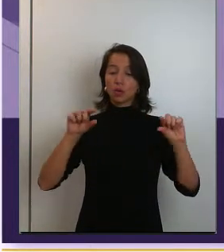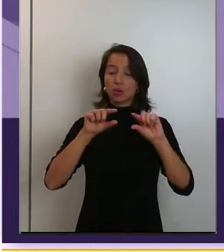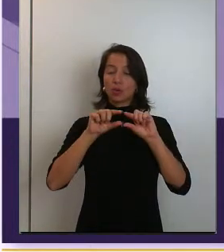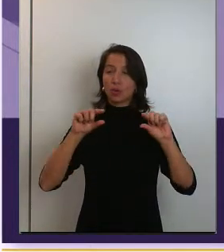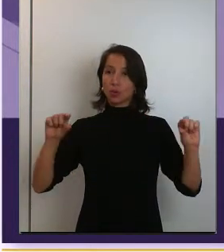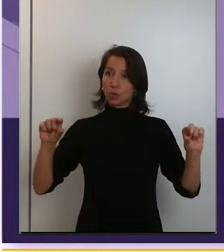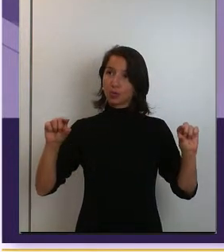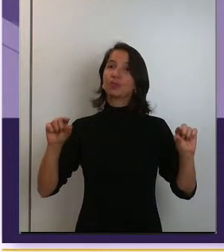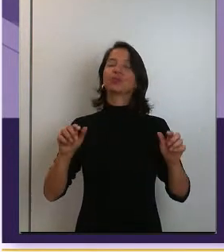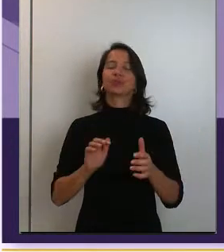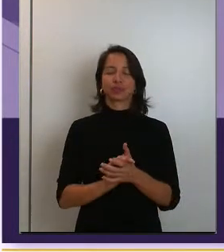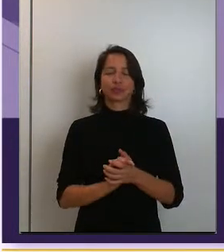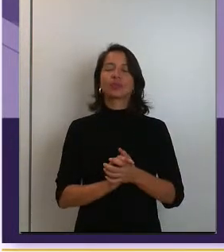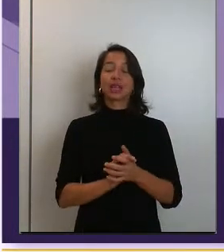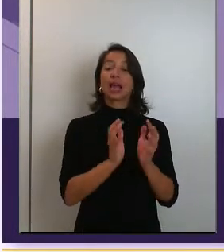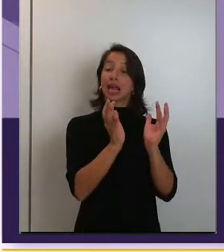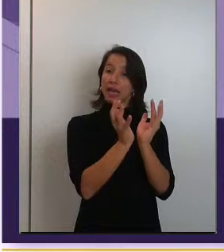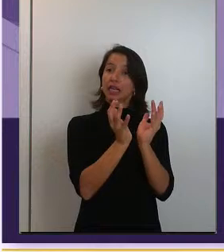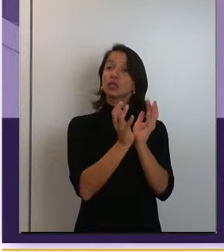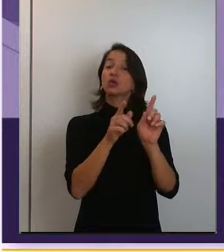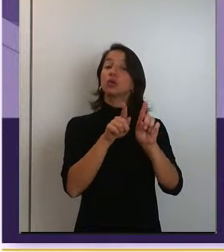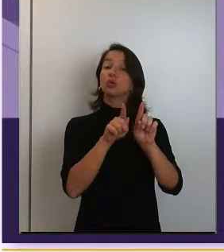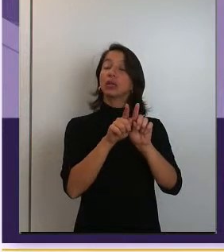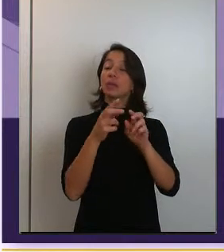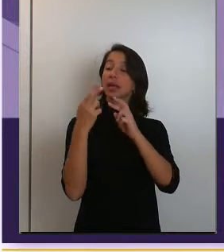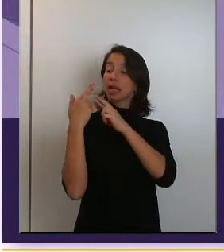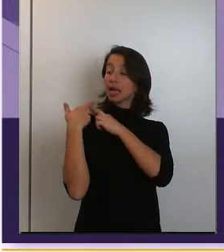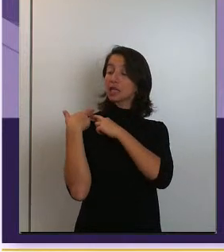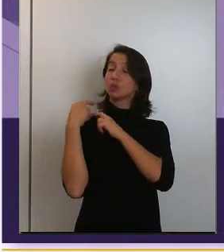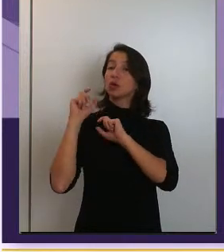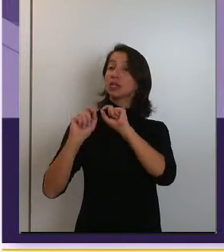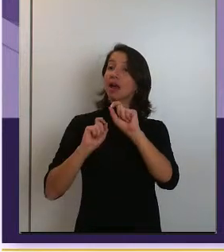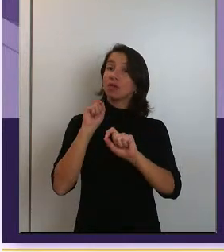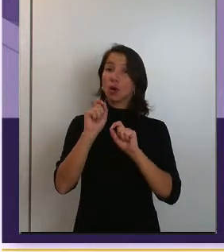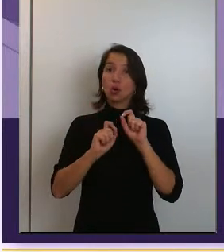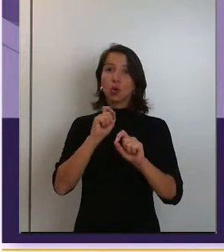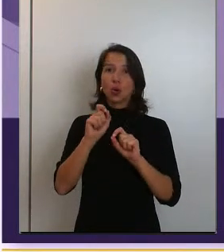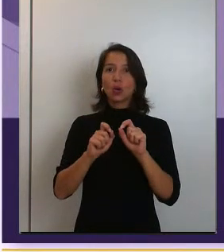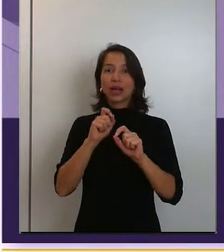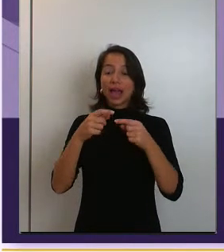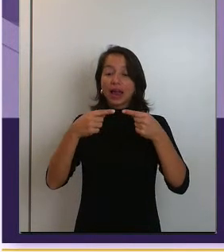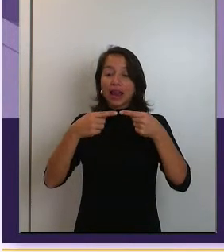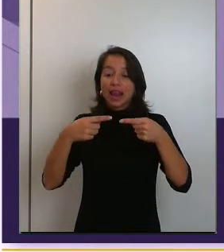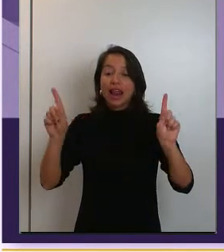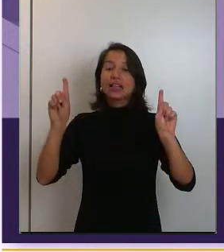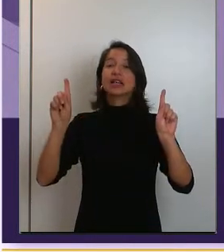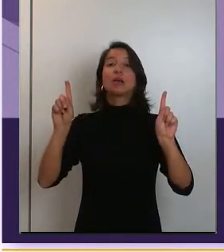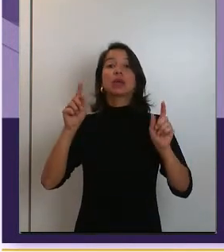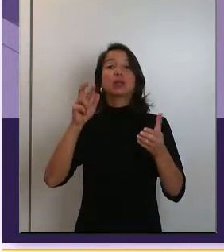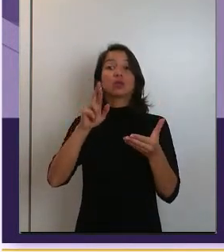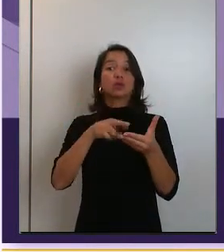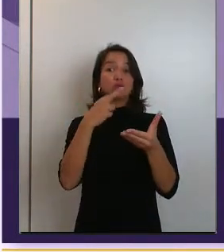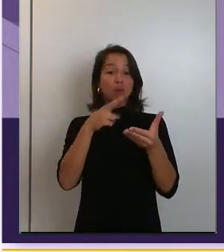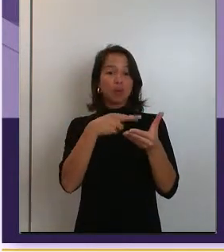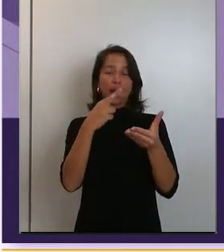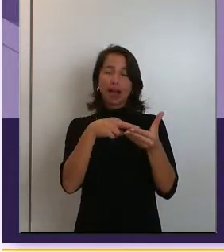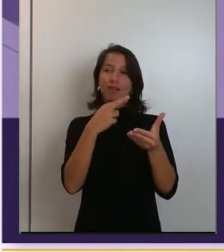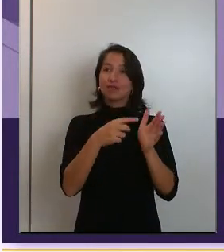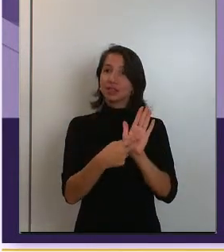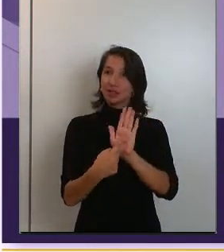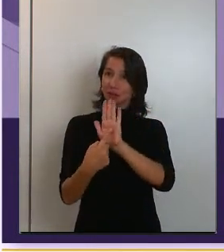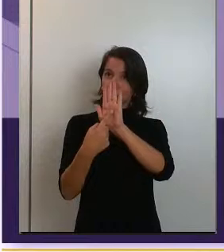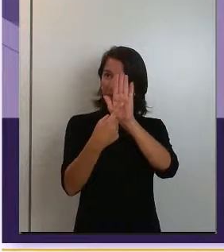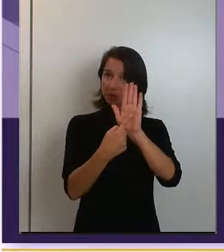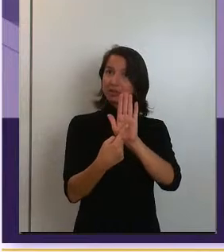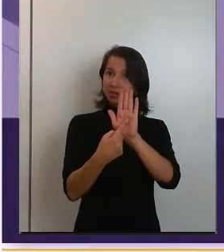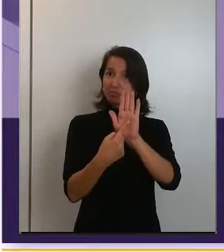grupo também foi responsável pelo lançamento de uma revista dos direitos das gestantes, né, que está aqui na minha mesa.